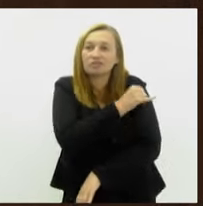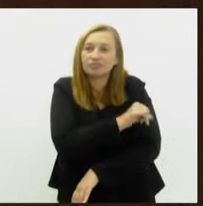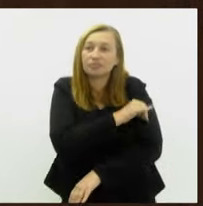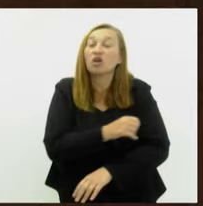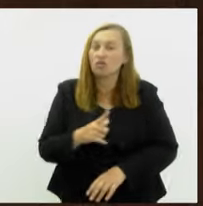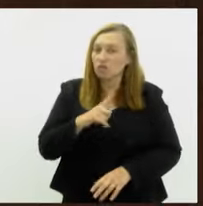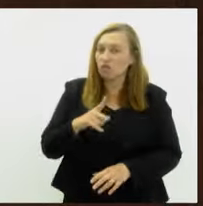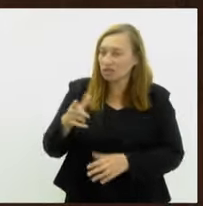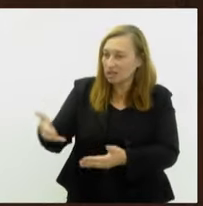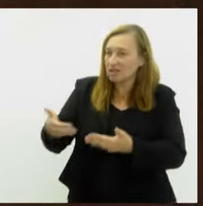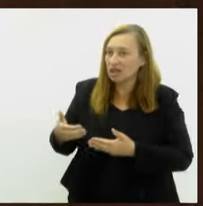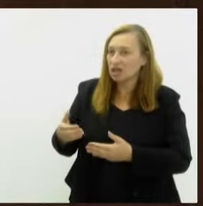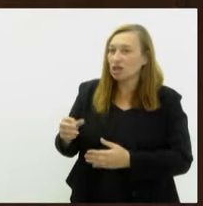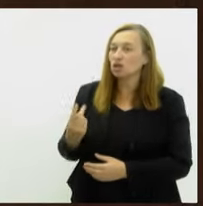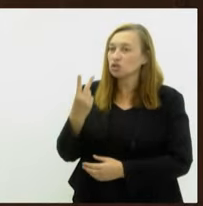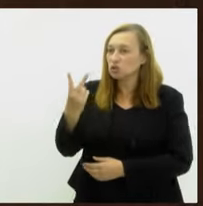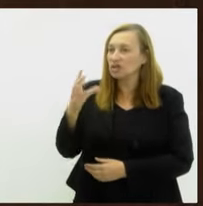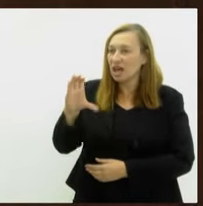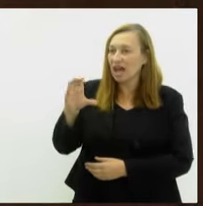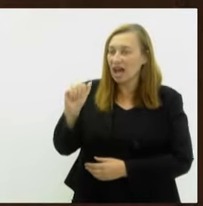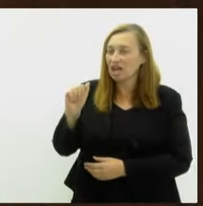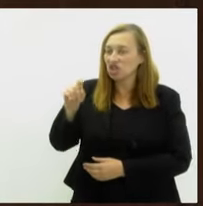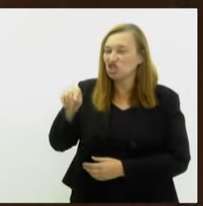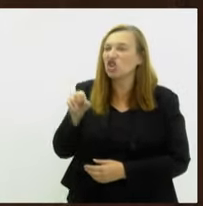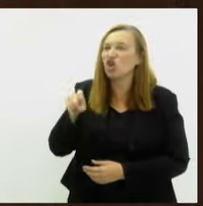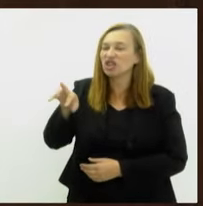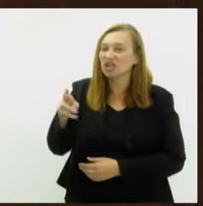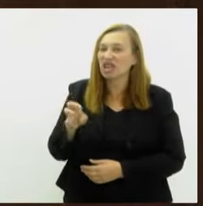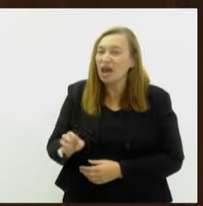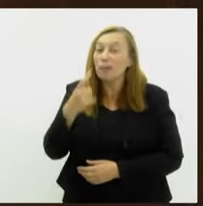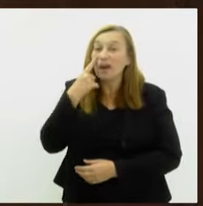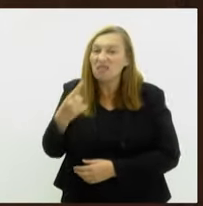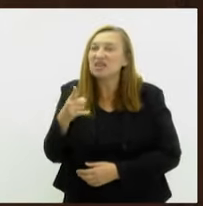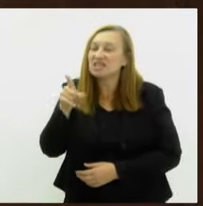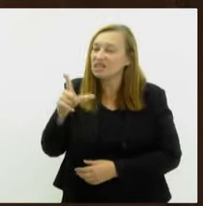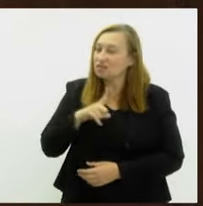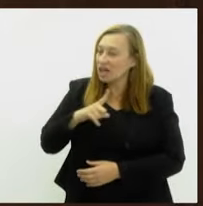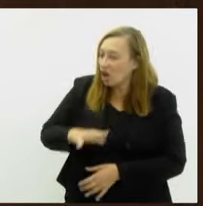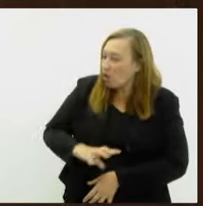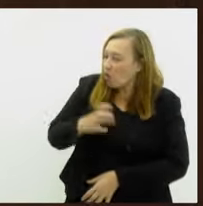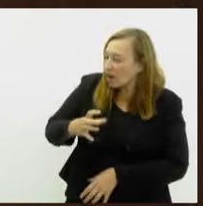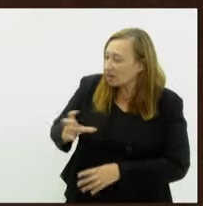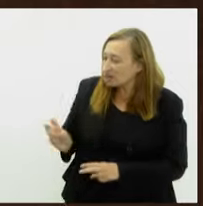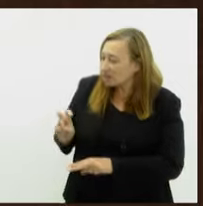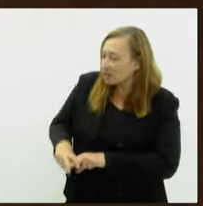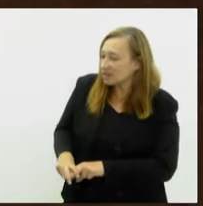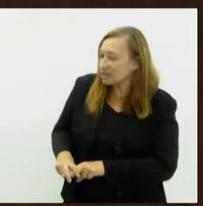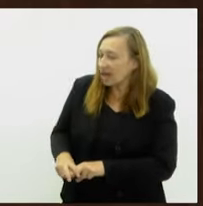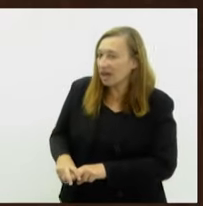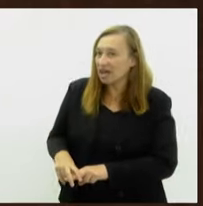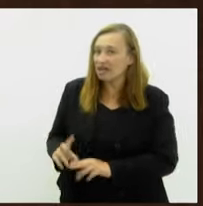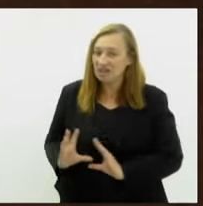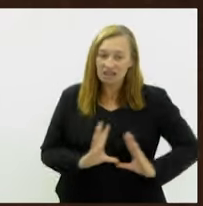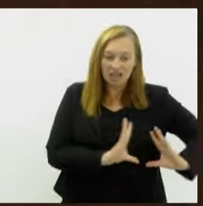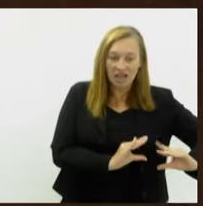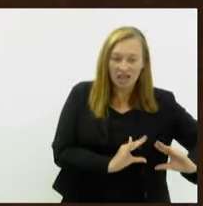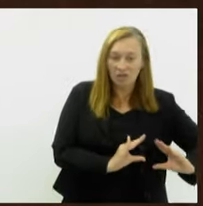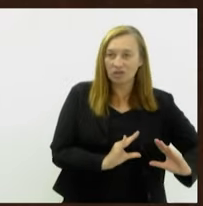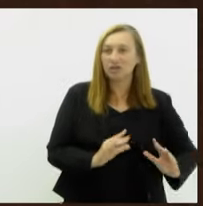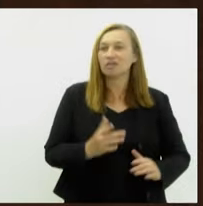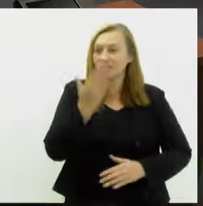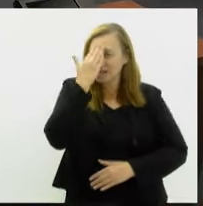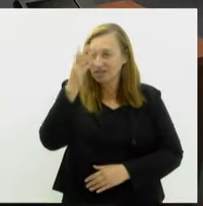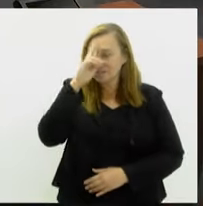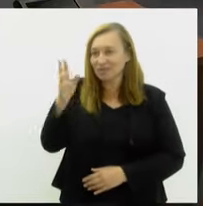dois caixotes e botar aqui para ver se eles vão ter a decência e a hombridade de sentar nos caixotes ao invés de sentar na cadeirinha acolchoada. Obrigado,